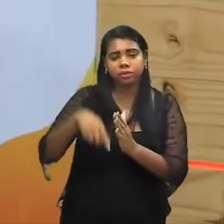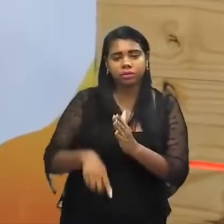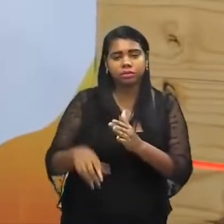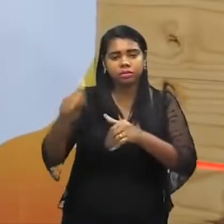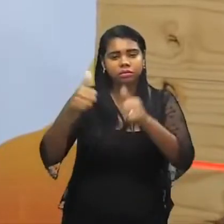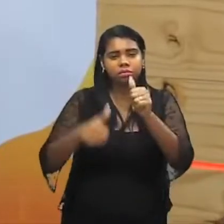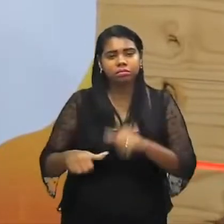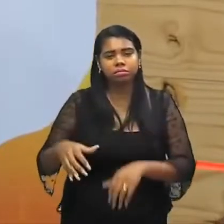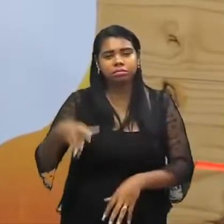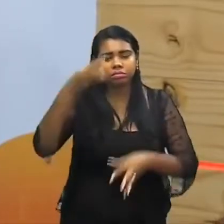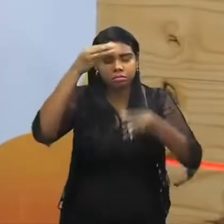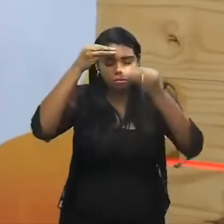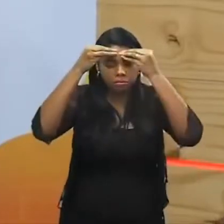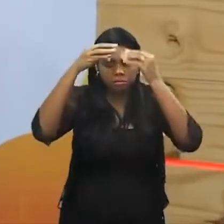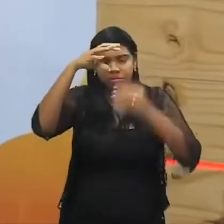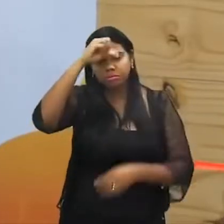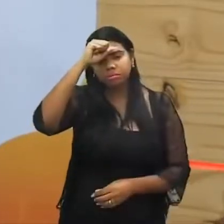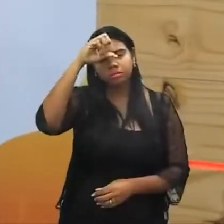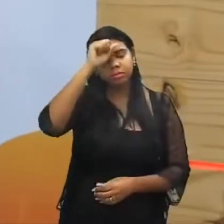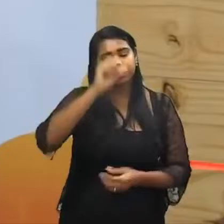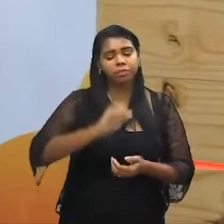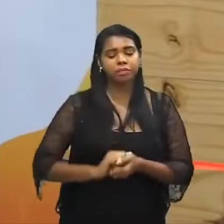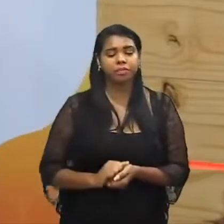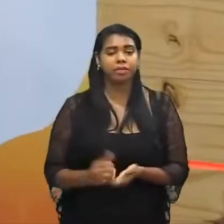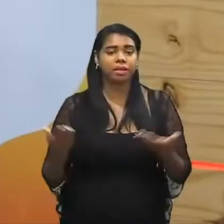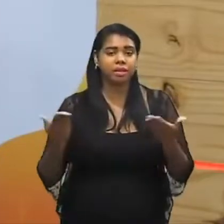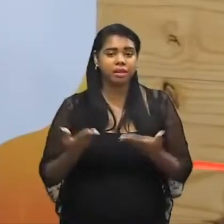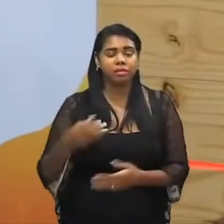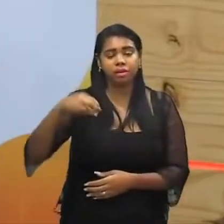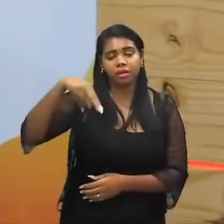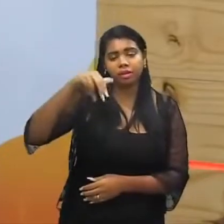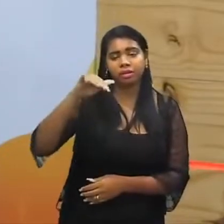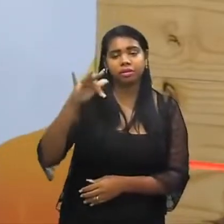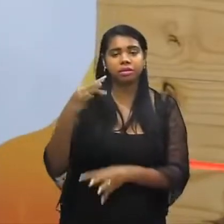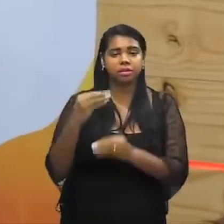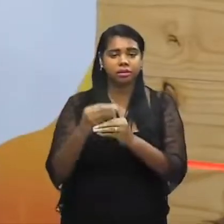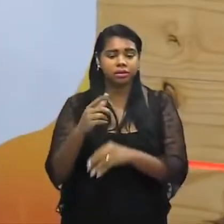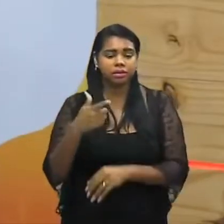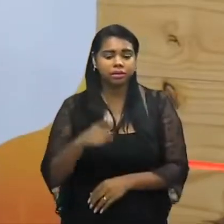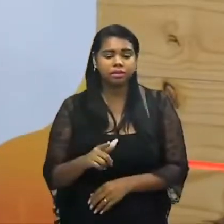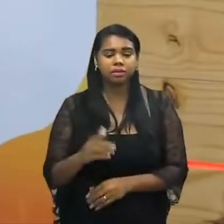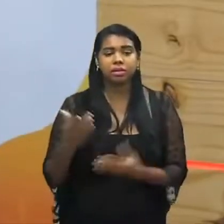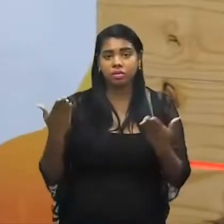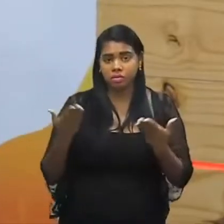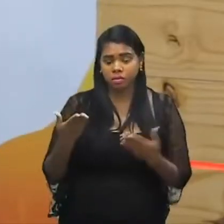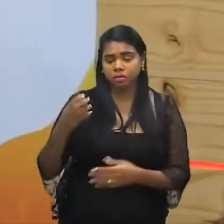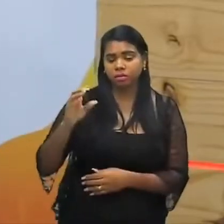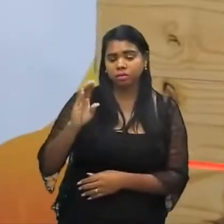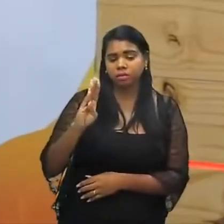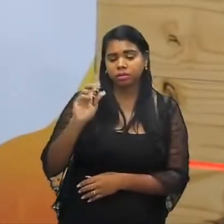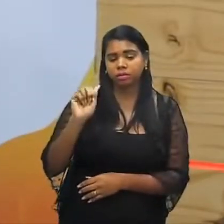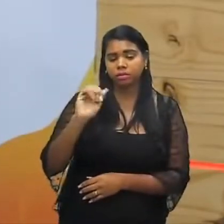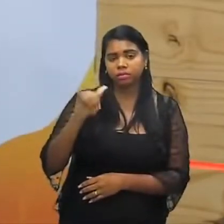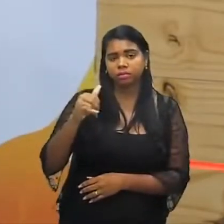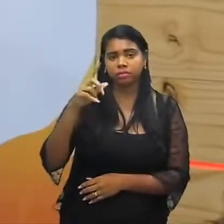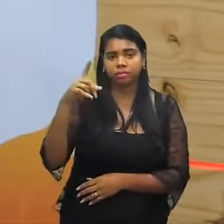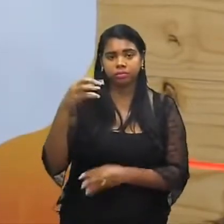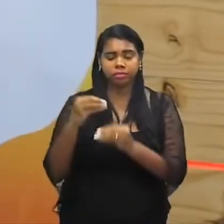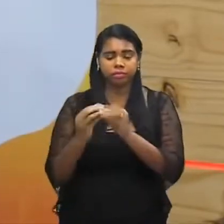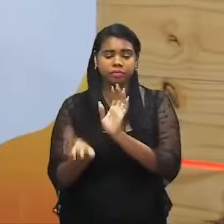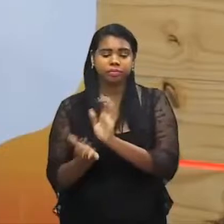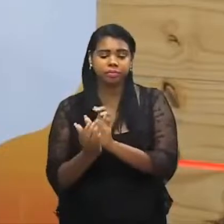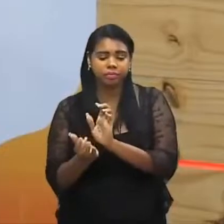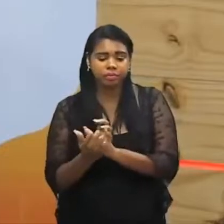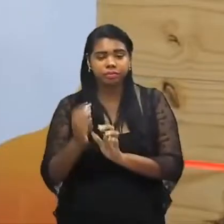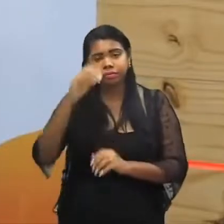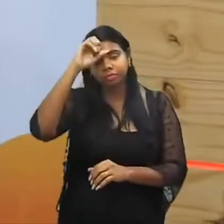aqueles conhecimentos. E o artista naif não. Bajado é um dos ícones da arte naif brasileira, da arte naif pernambucana. Então,